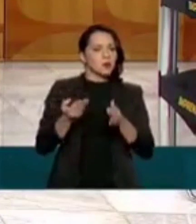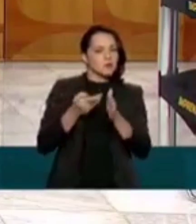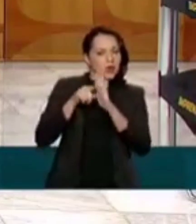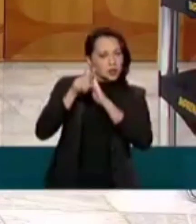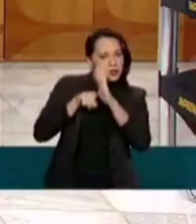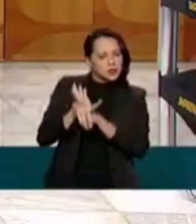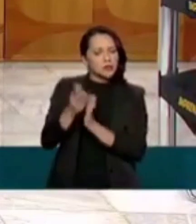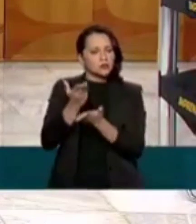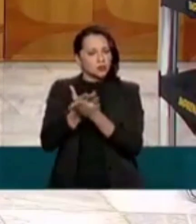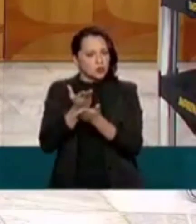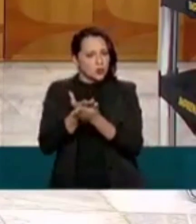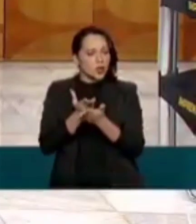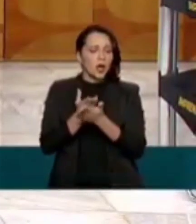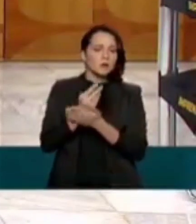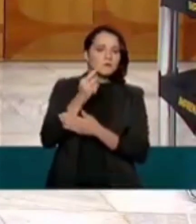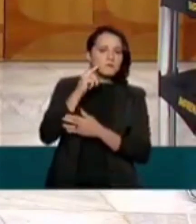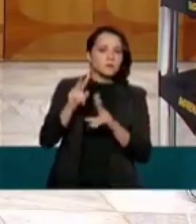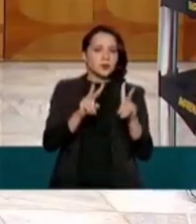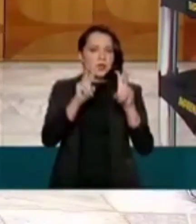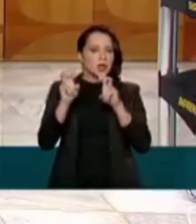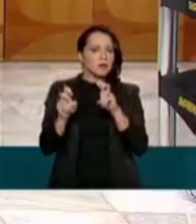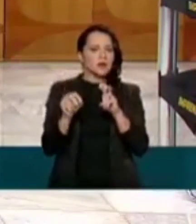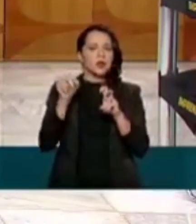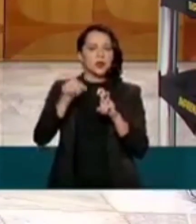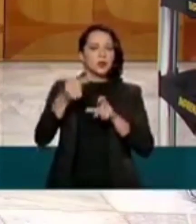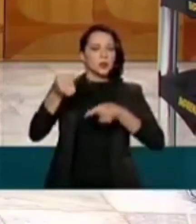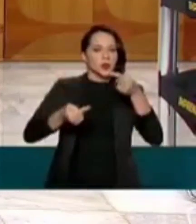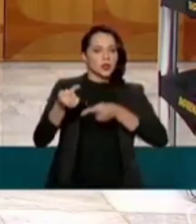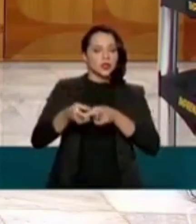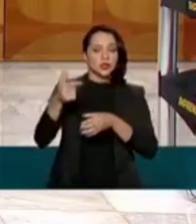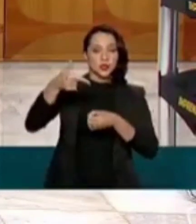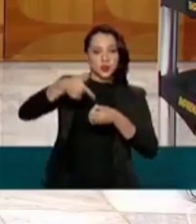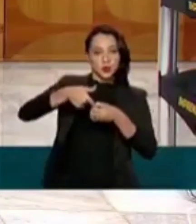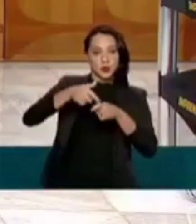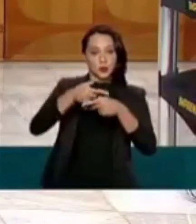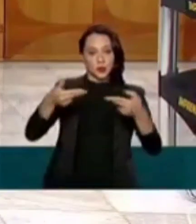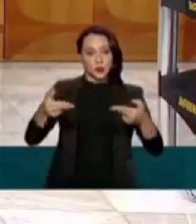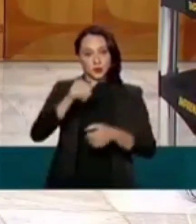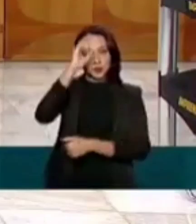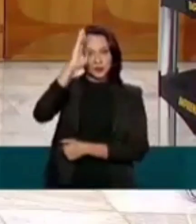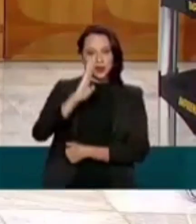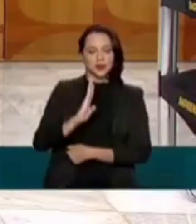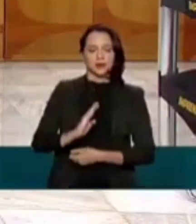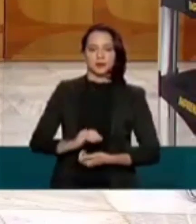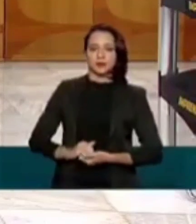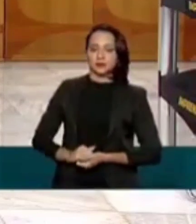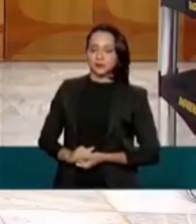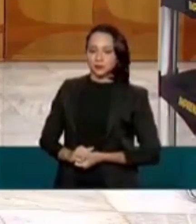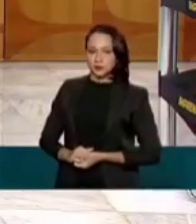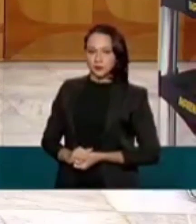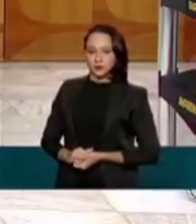estudando em relação à política de combustíveis no país.